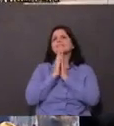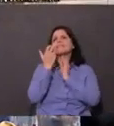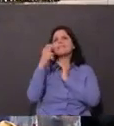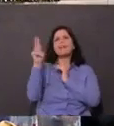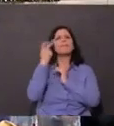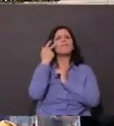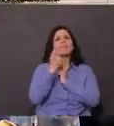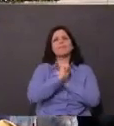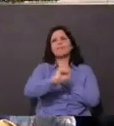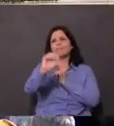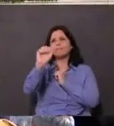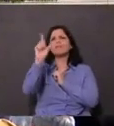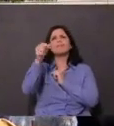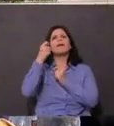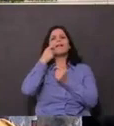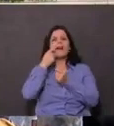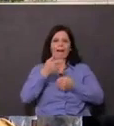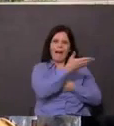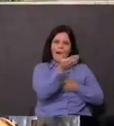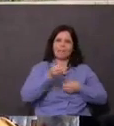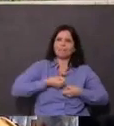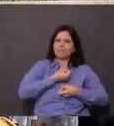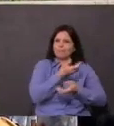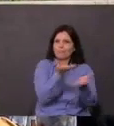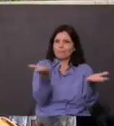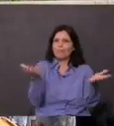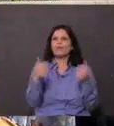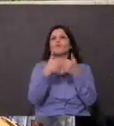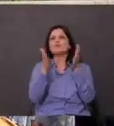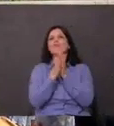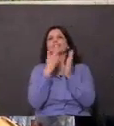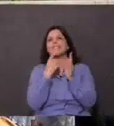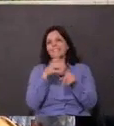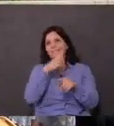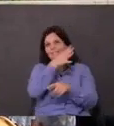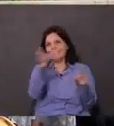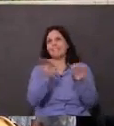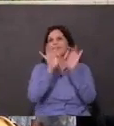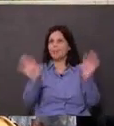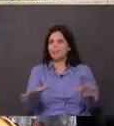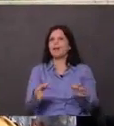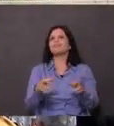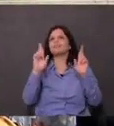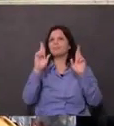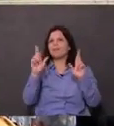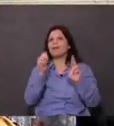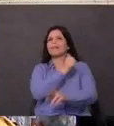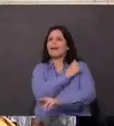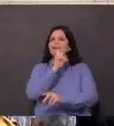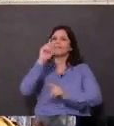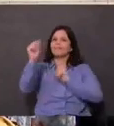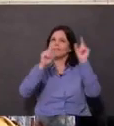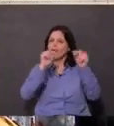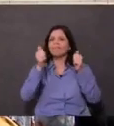também para partilhar com aqueles que encontram. To all of you, I wish a good come back home with